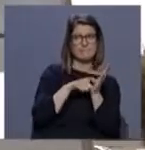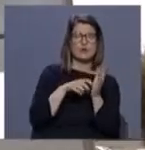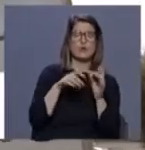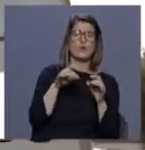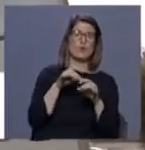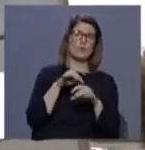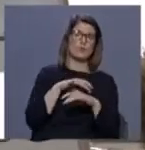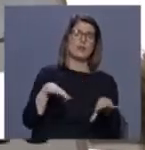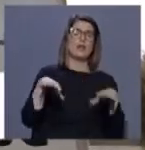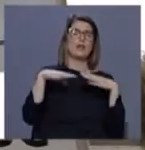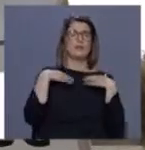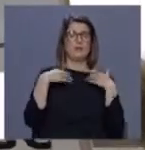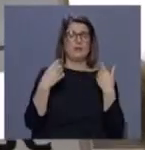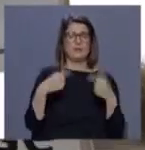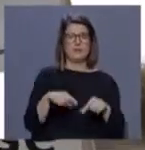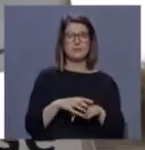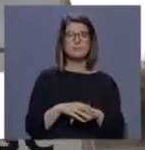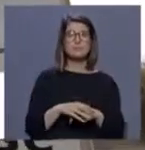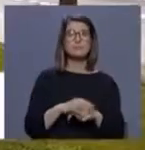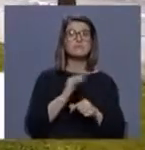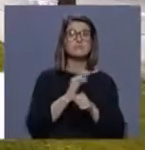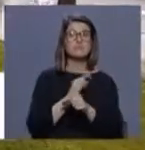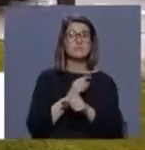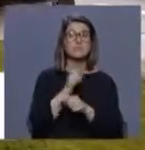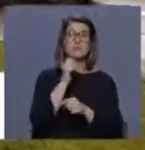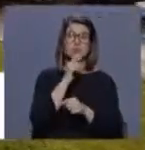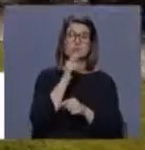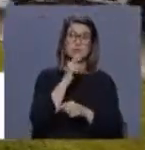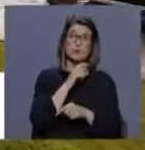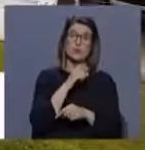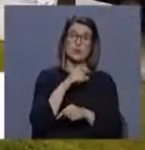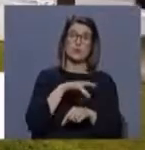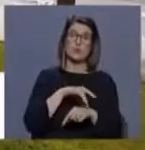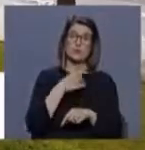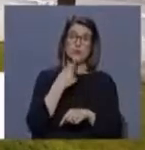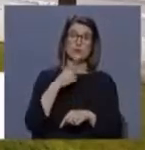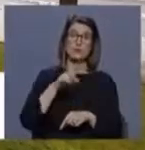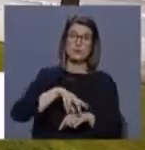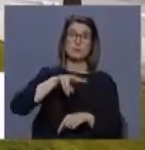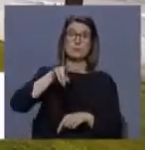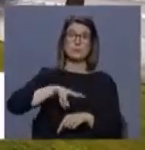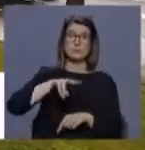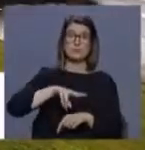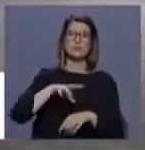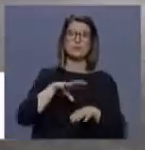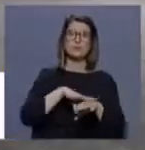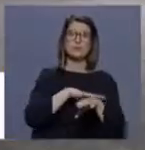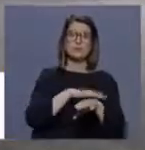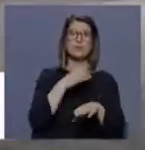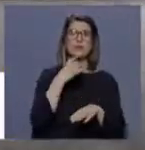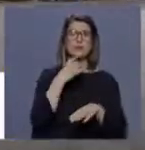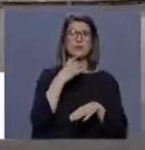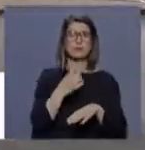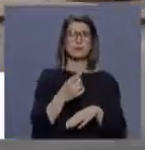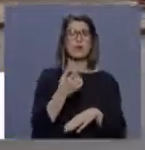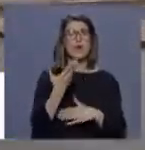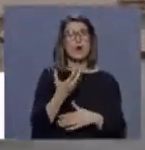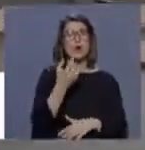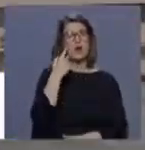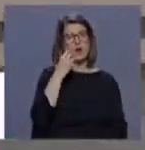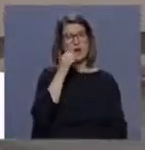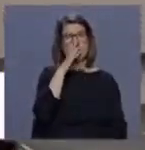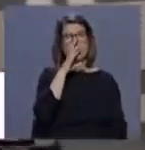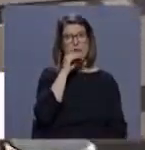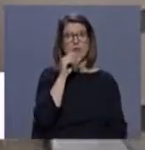internamento. Em cima da mesa está a possibilidade de uma nova vaga da pandemia. A administração afirma que já existe um maior conhecimento